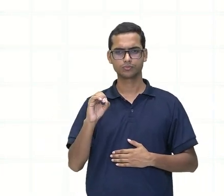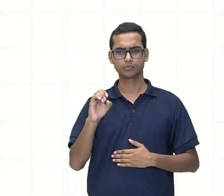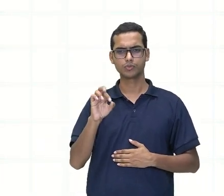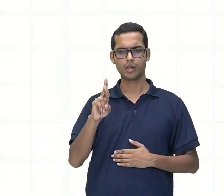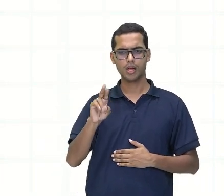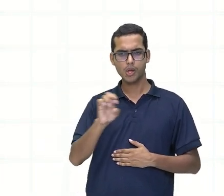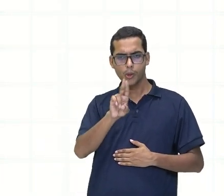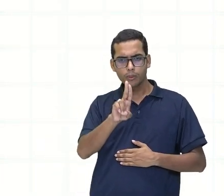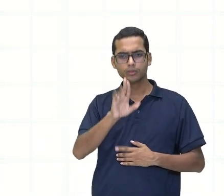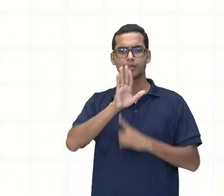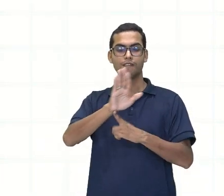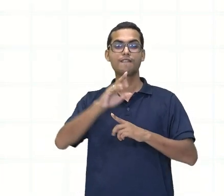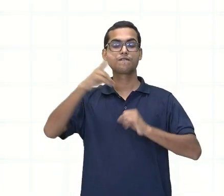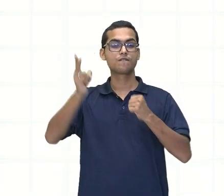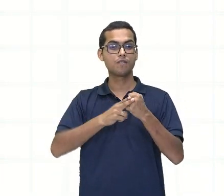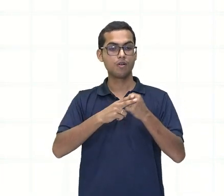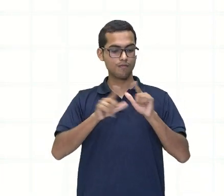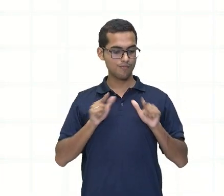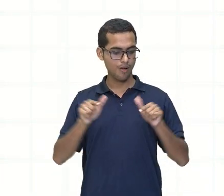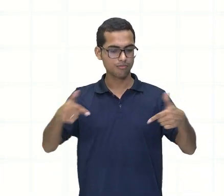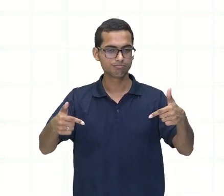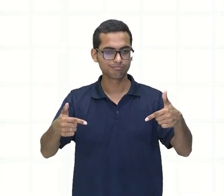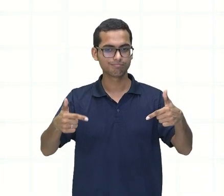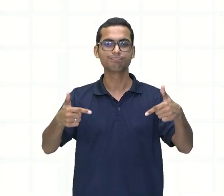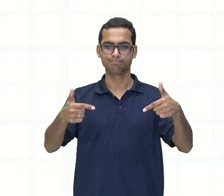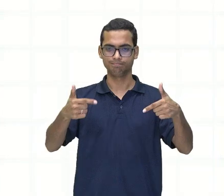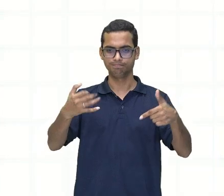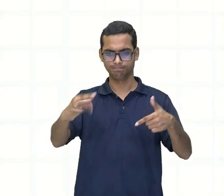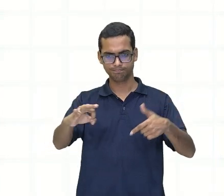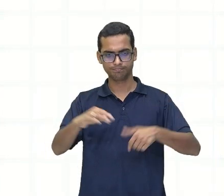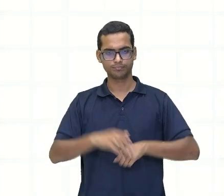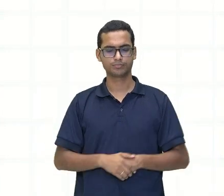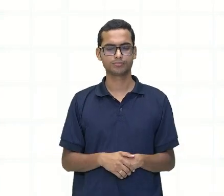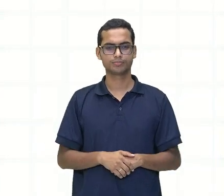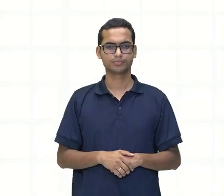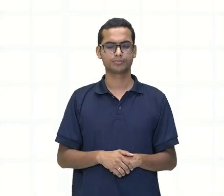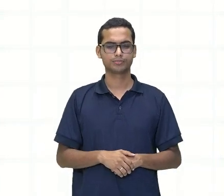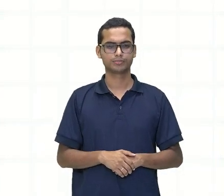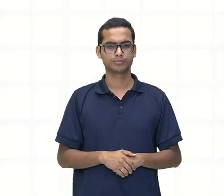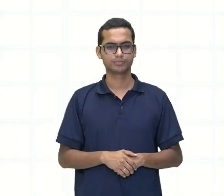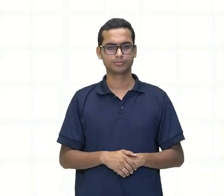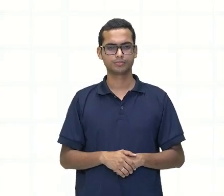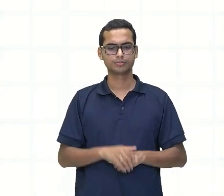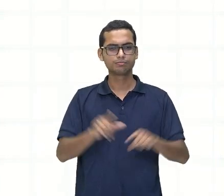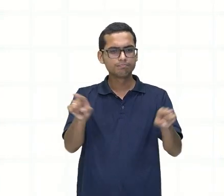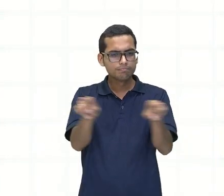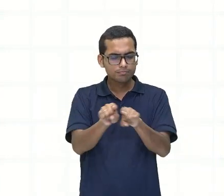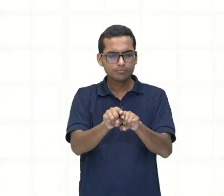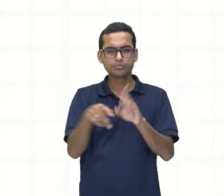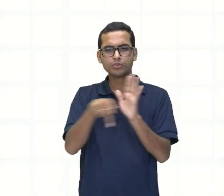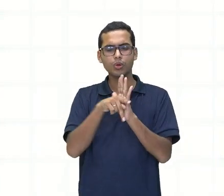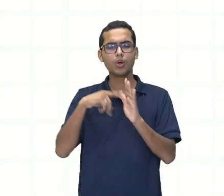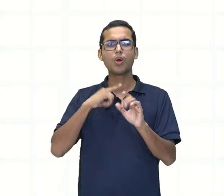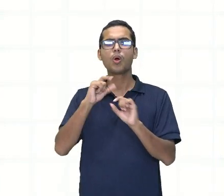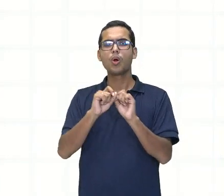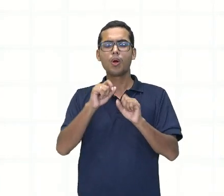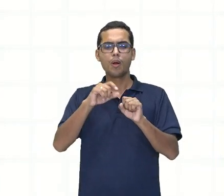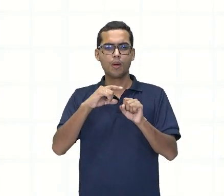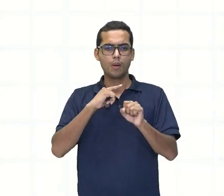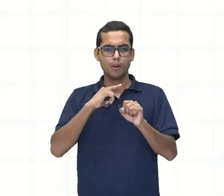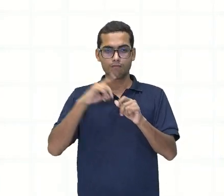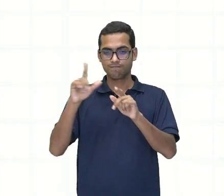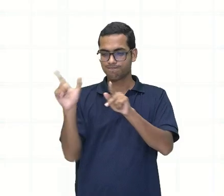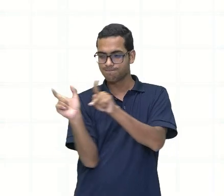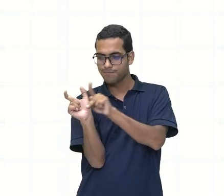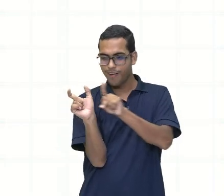de ação, né? Ele está expressando uma ação. Logo, né, o predicado será verbal.